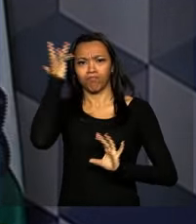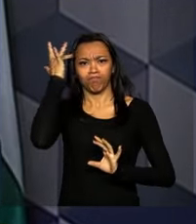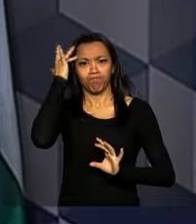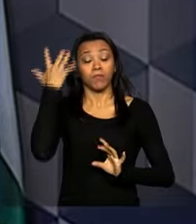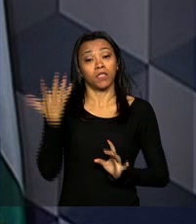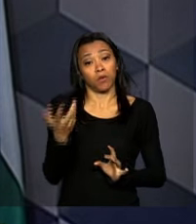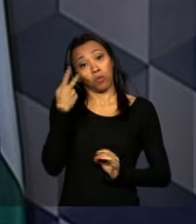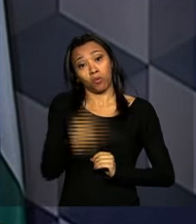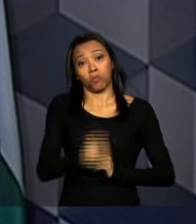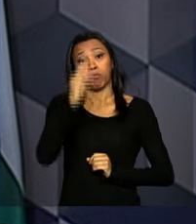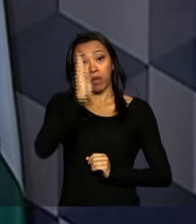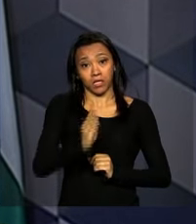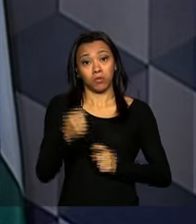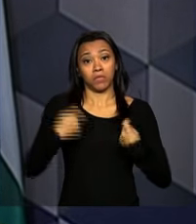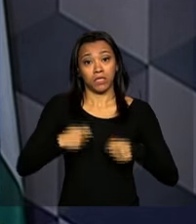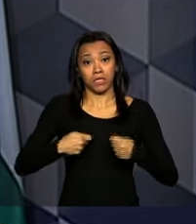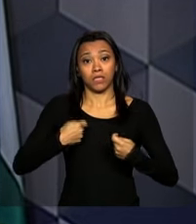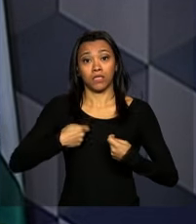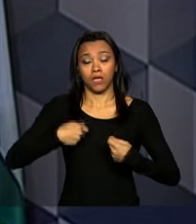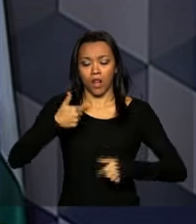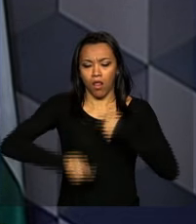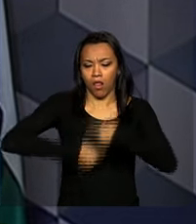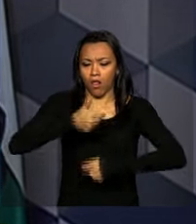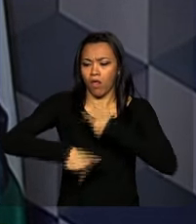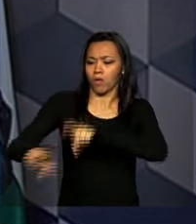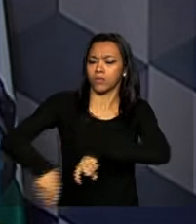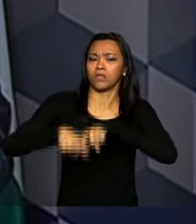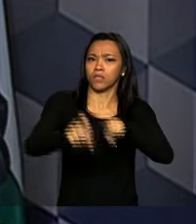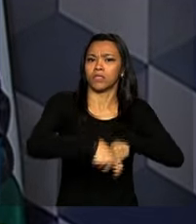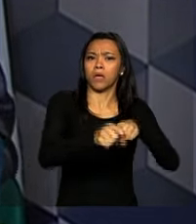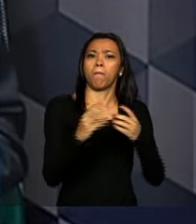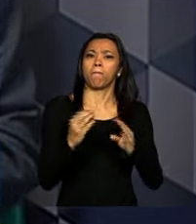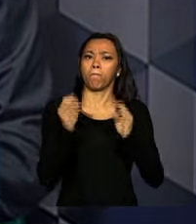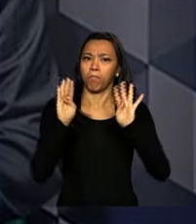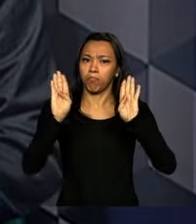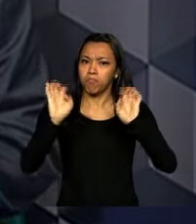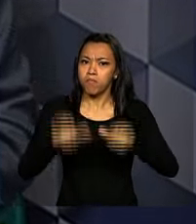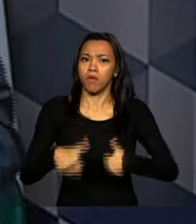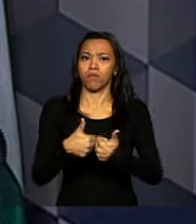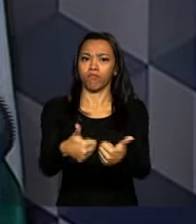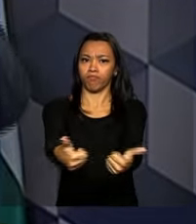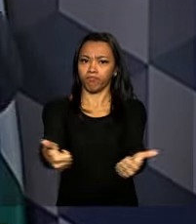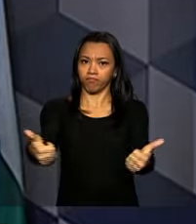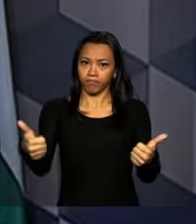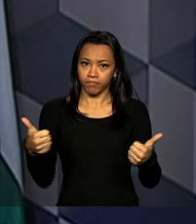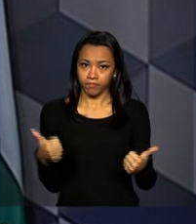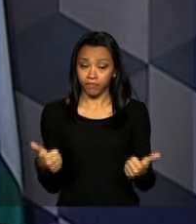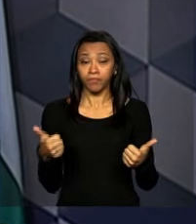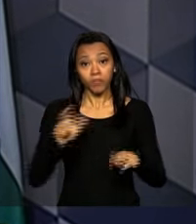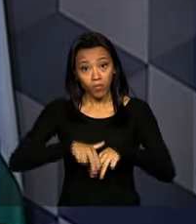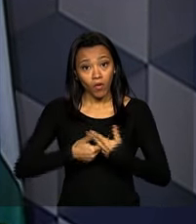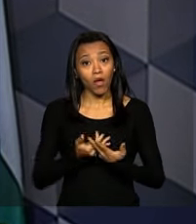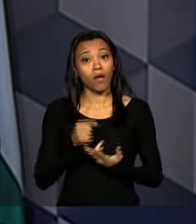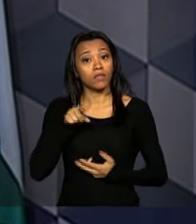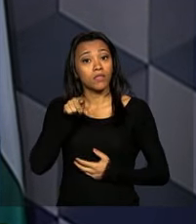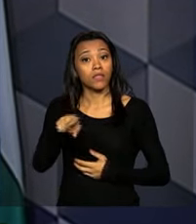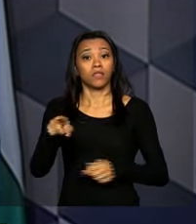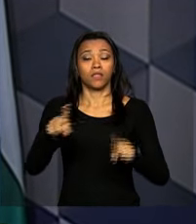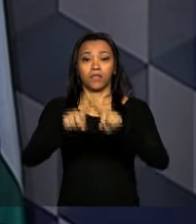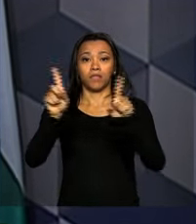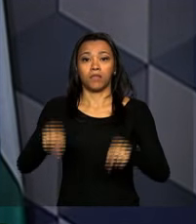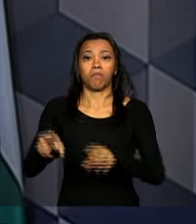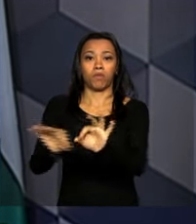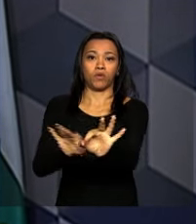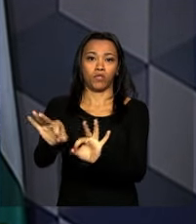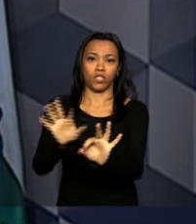brasileiro precisam funcionar cada vez melhor. Ele se tornou um país sistemicamente importante. Através desse projeto, que eu mencionei há